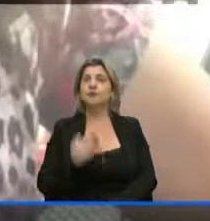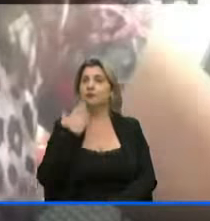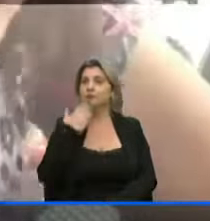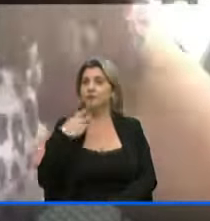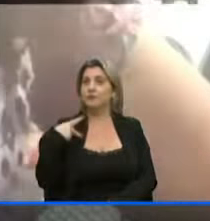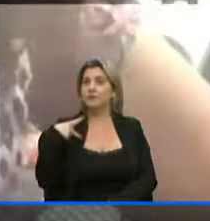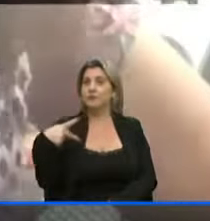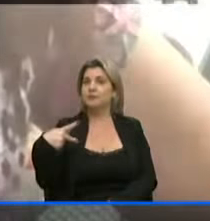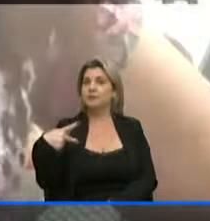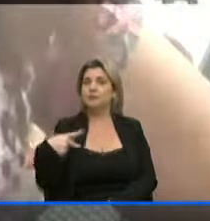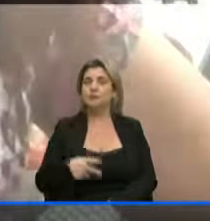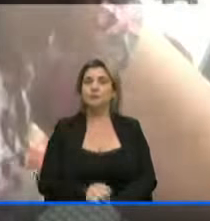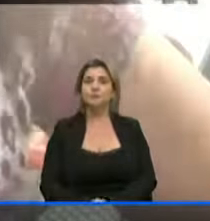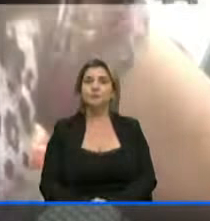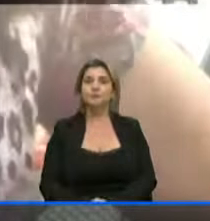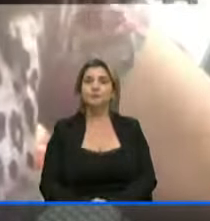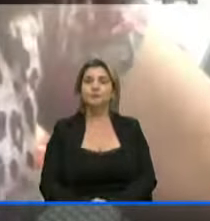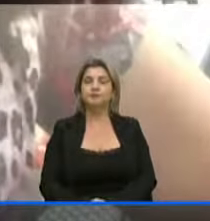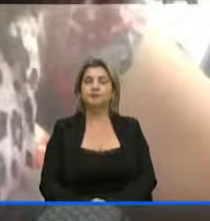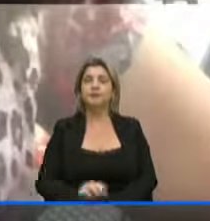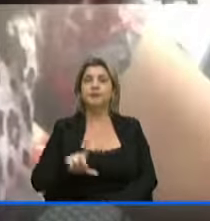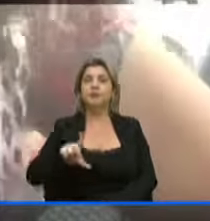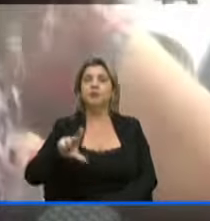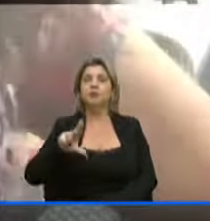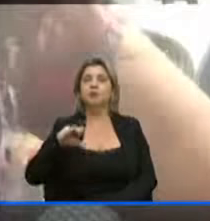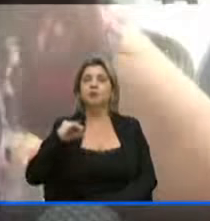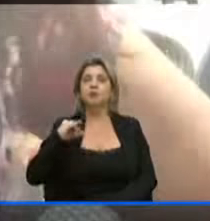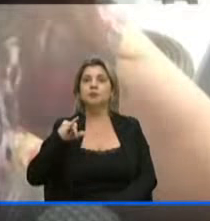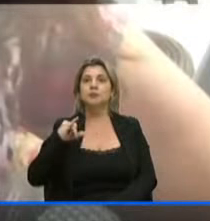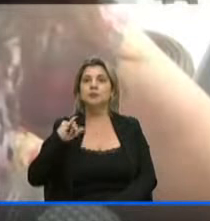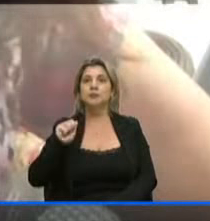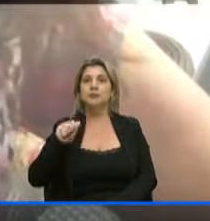Favorável, presidente. Obrigada. Luciana, Genro?